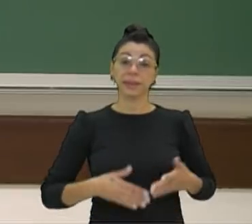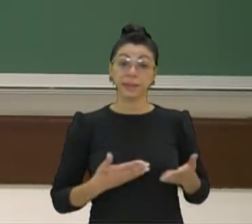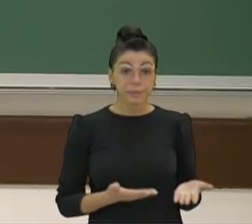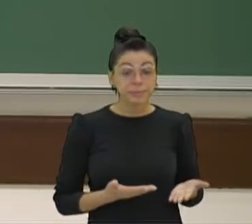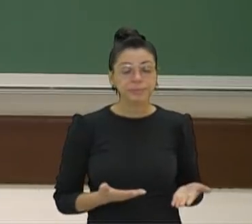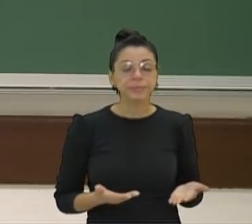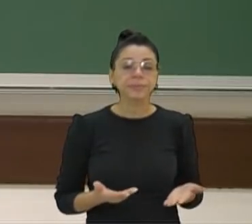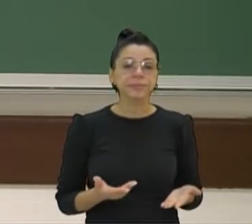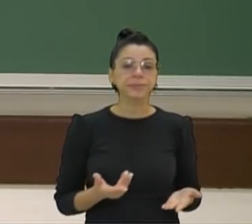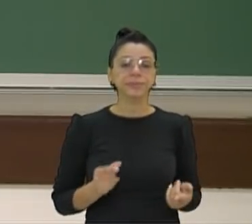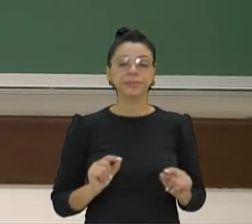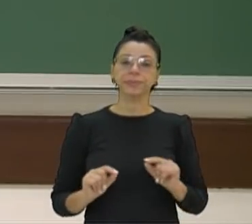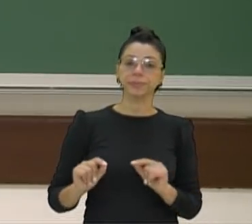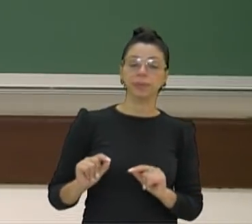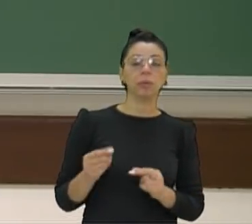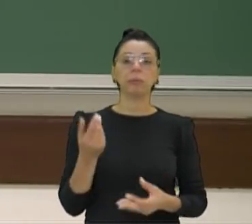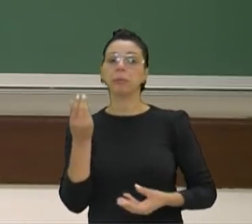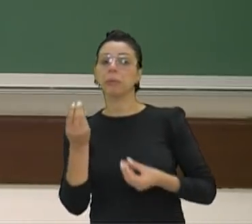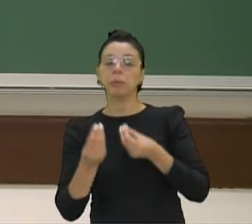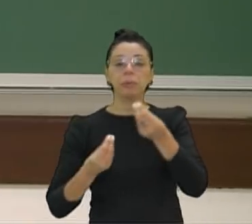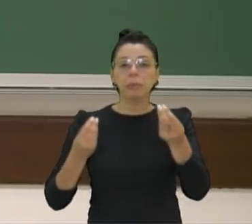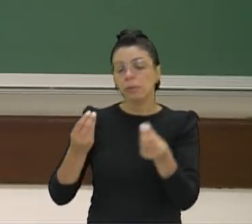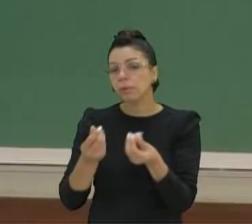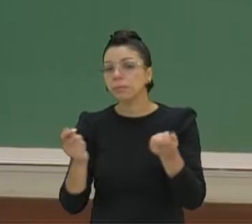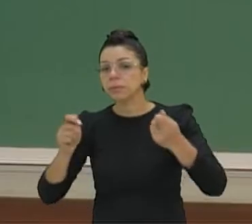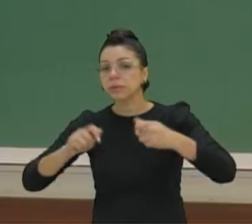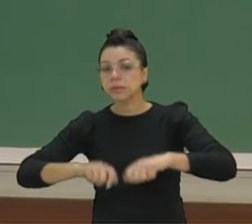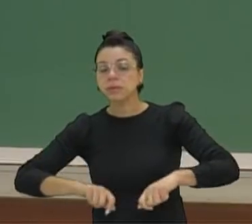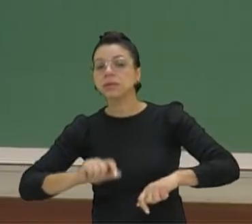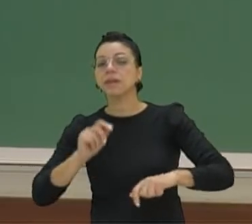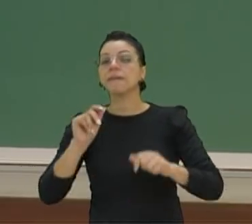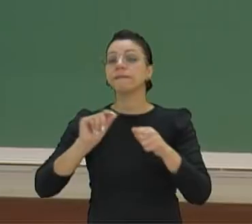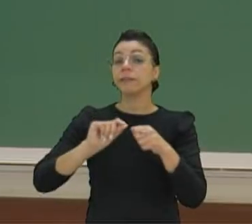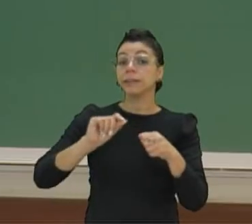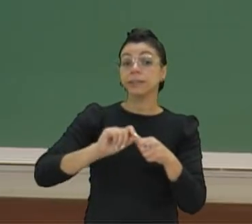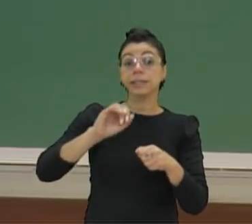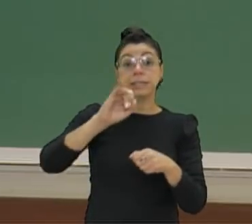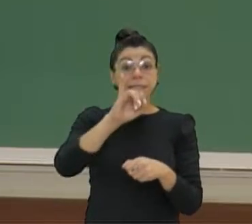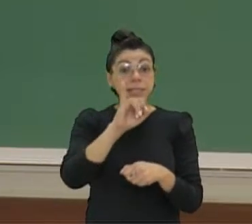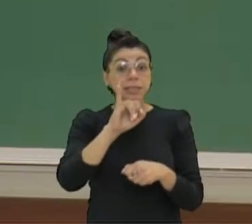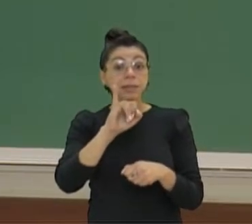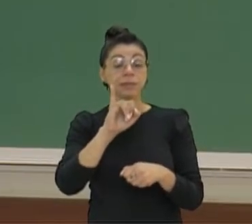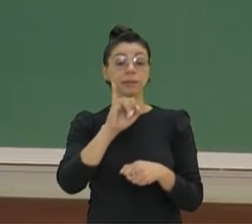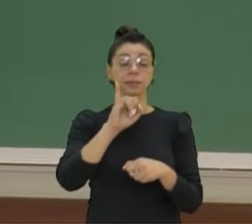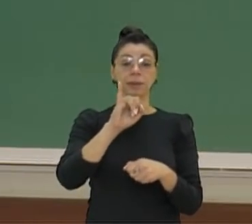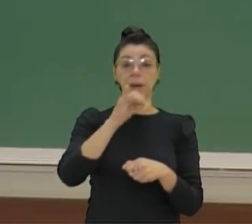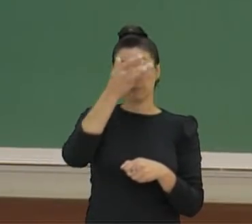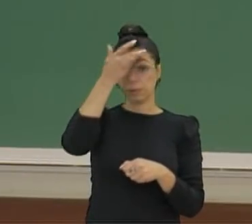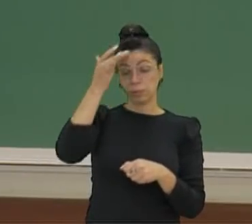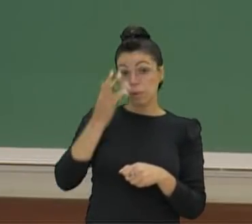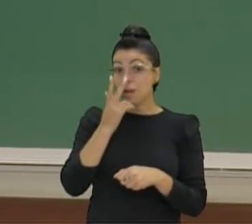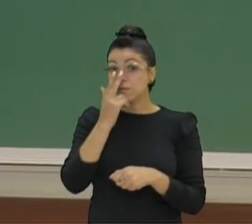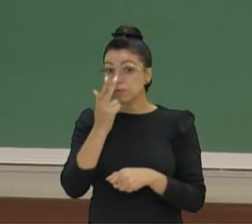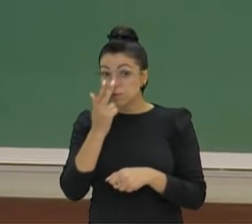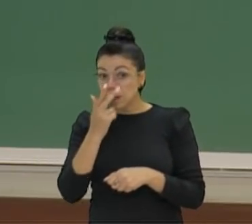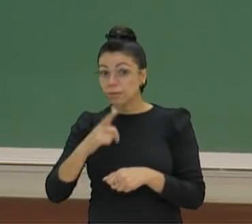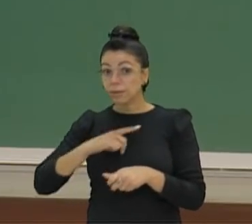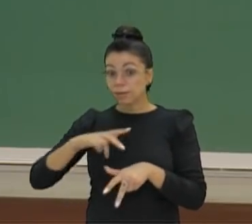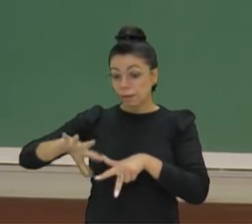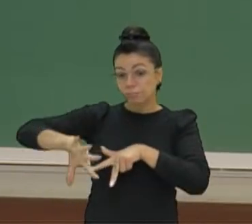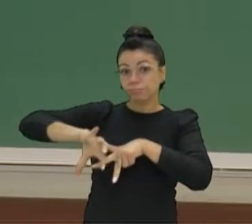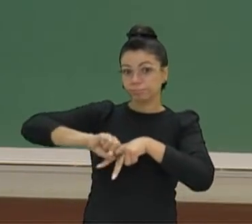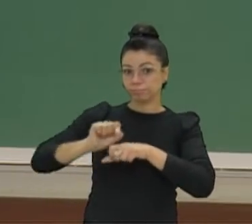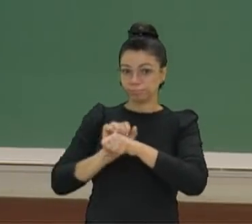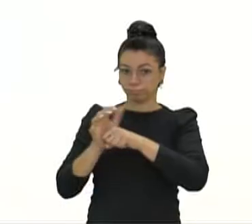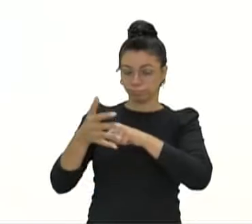então, quais são, né, os procedimentos que a pessoa deve adotar? Então, na presença de sintomas, primeira coisa, né,